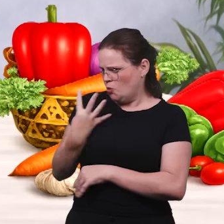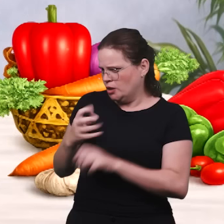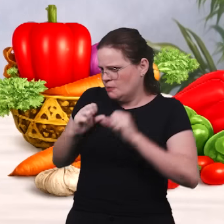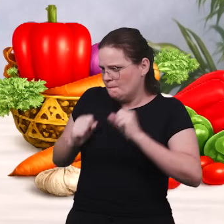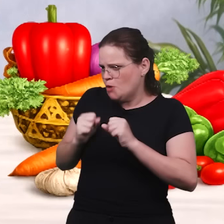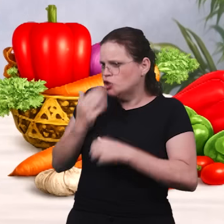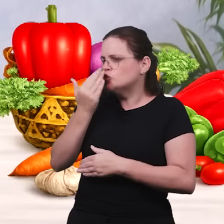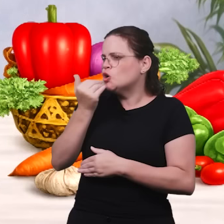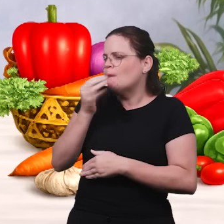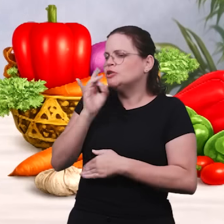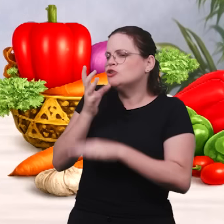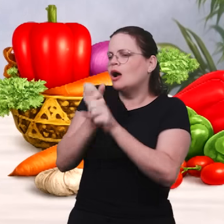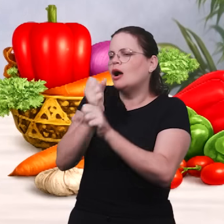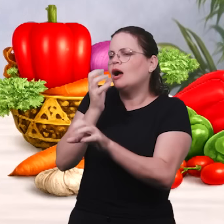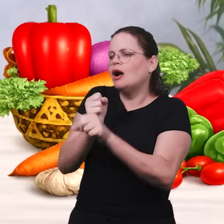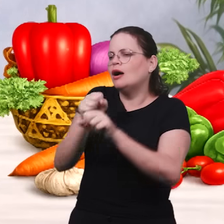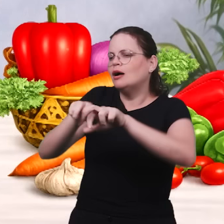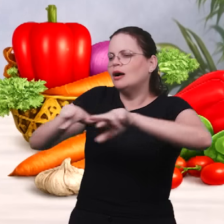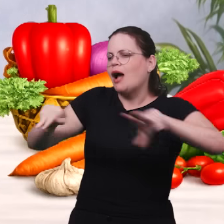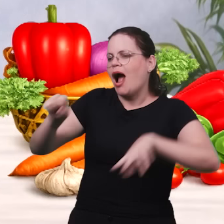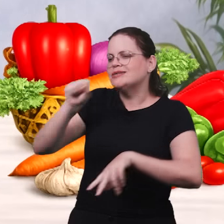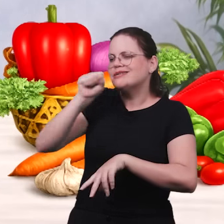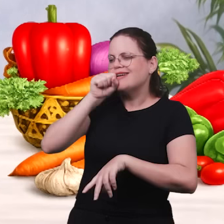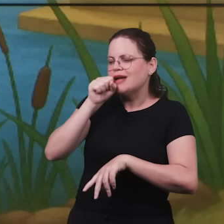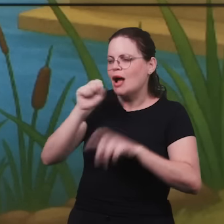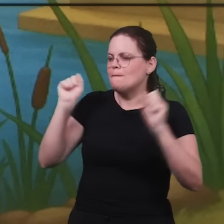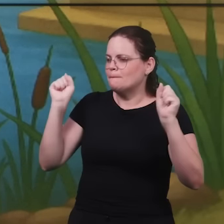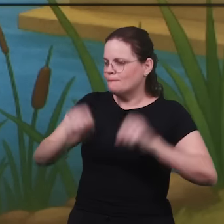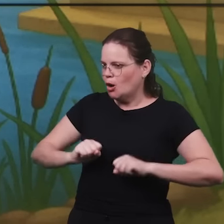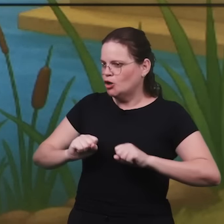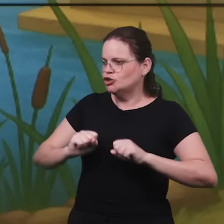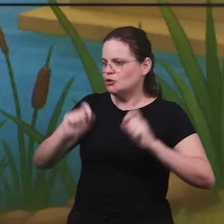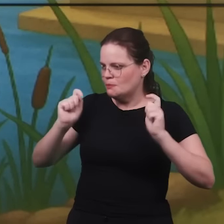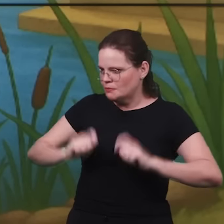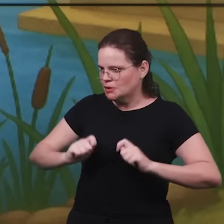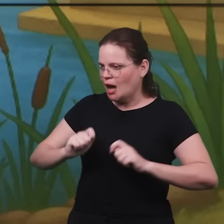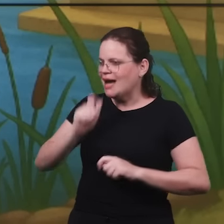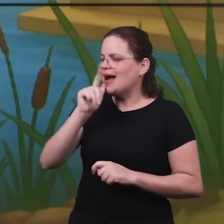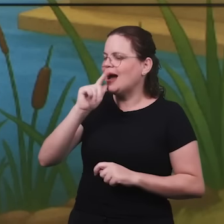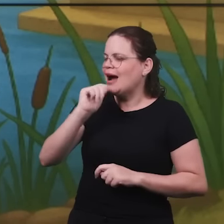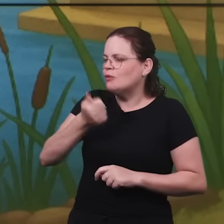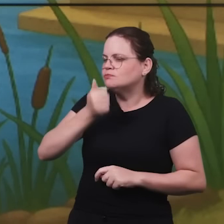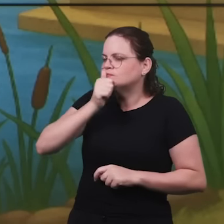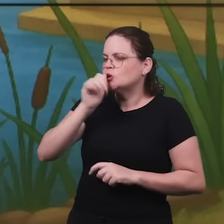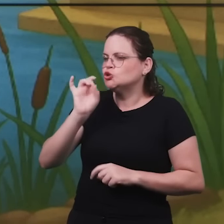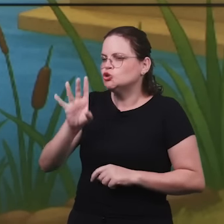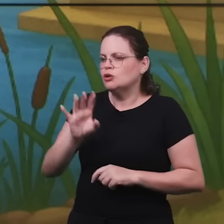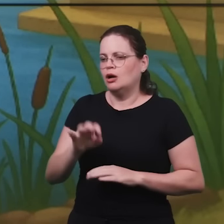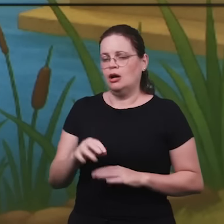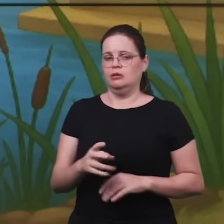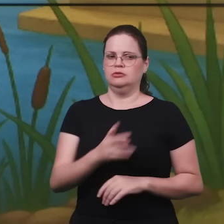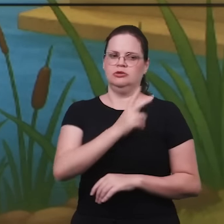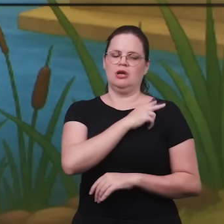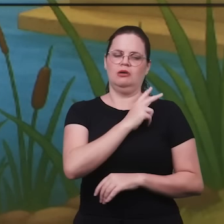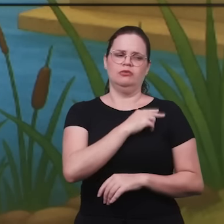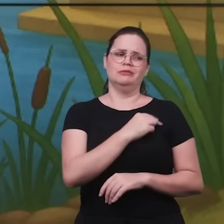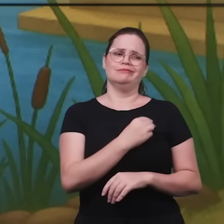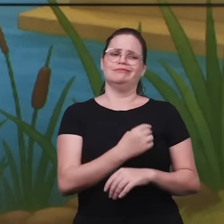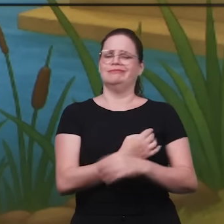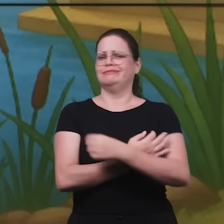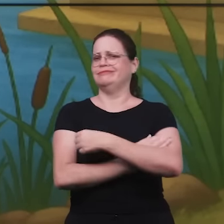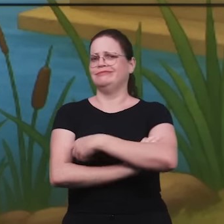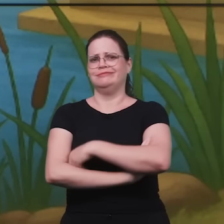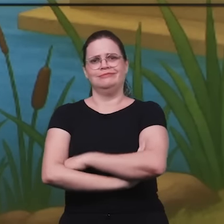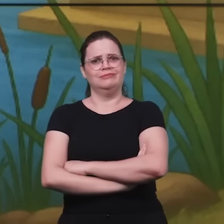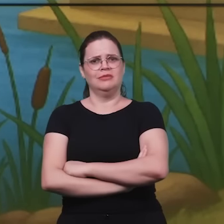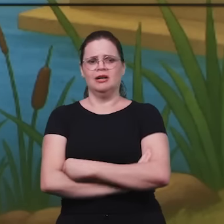comessem apenas legumes e bebessem água. Aspenaz ficou com medo de aceitar aquela proposta, achando que eles